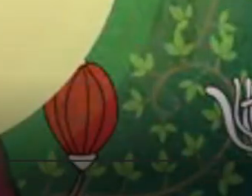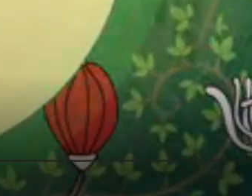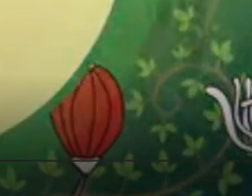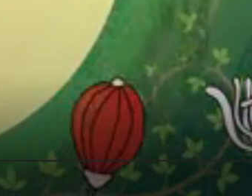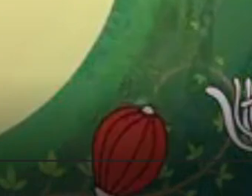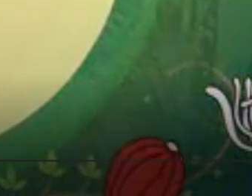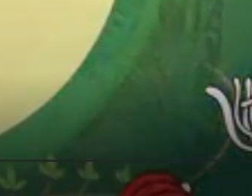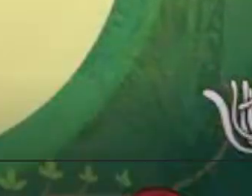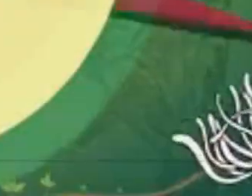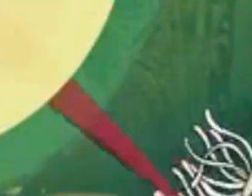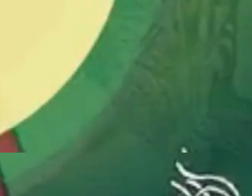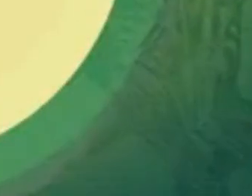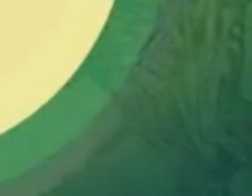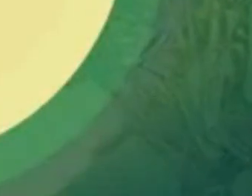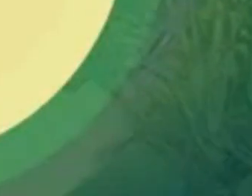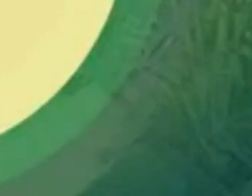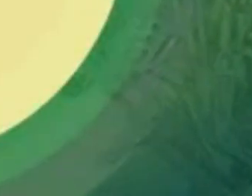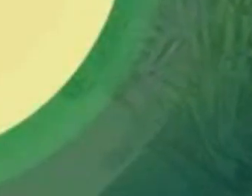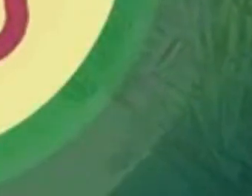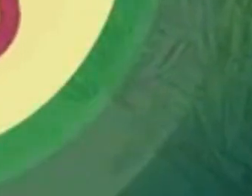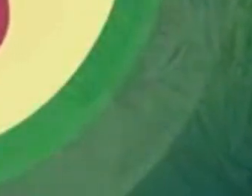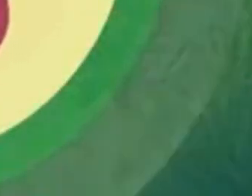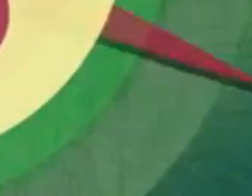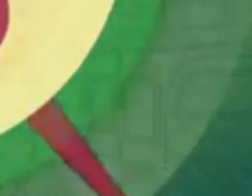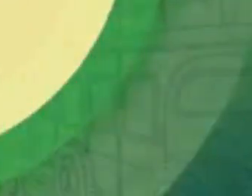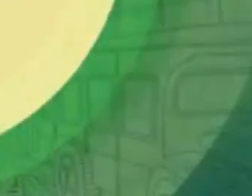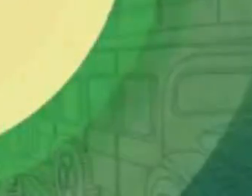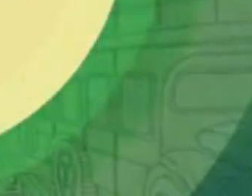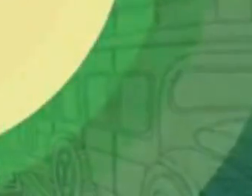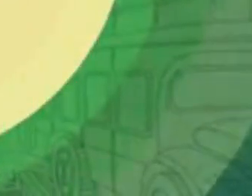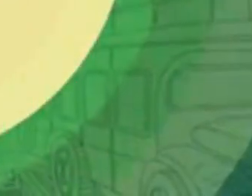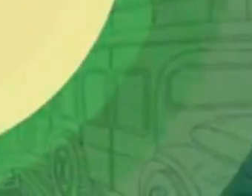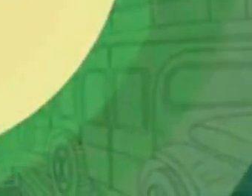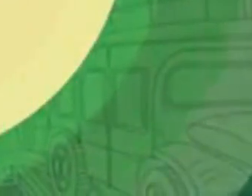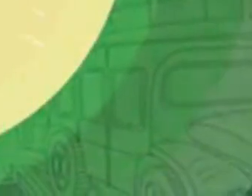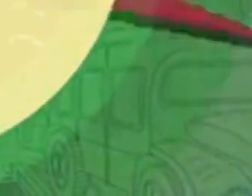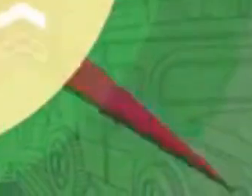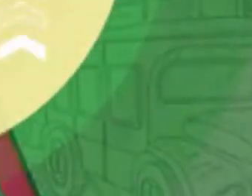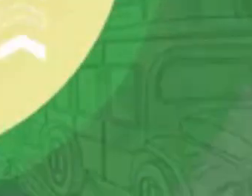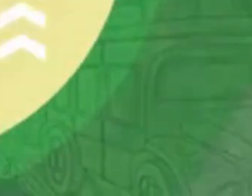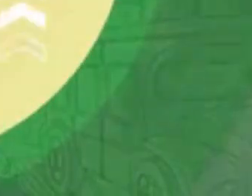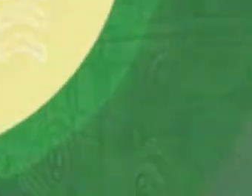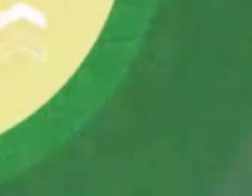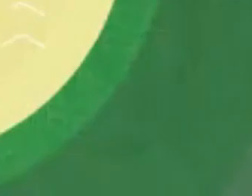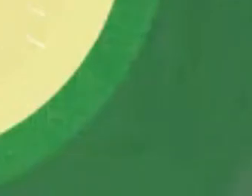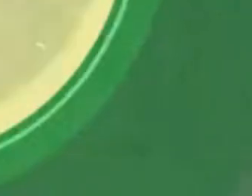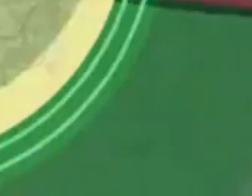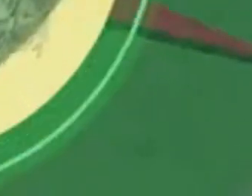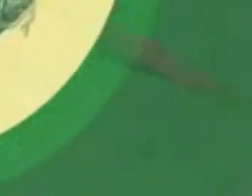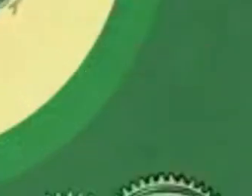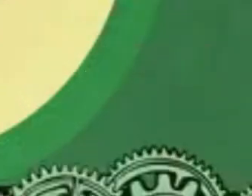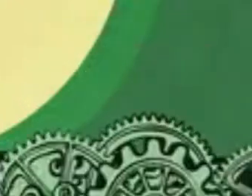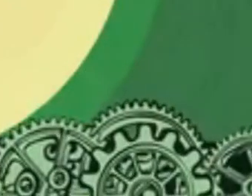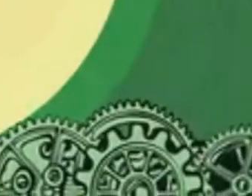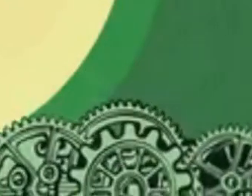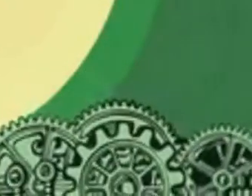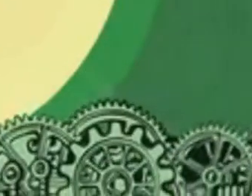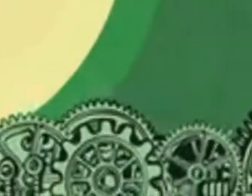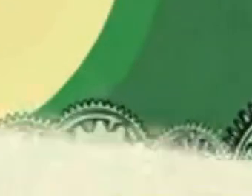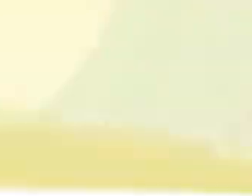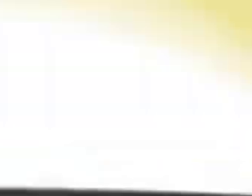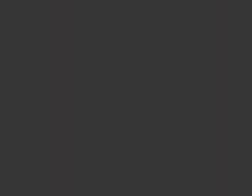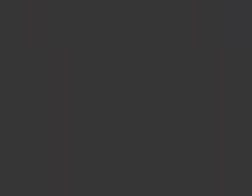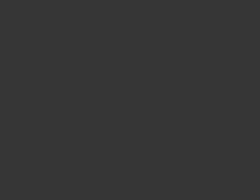Conforme o ser humano foi evoluindo, foram sendo criadas cada vez mais demandas para ele. Isso exigiu um consumo maior das matérias-primas que vêm da